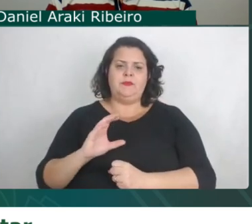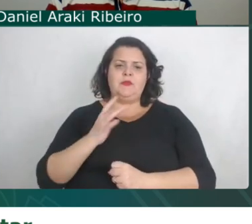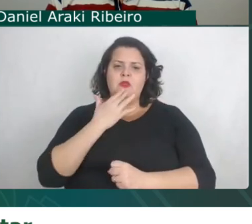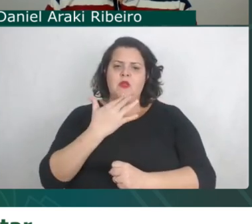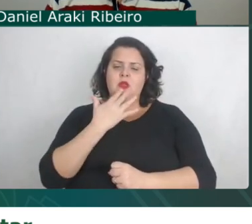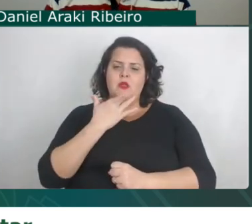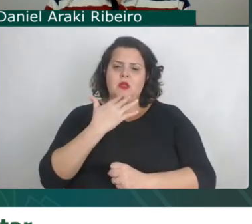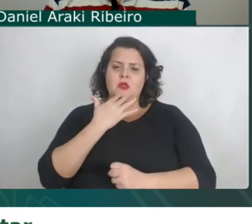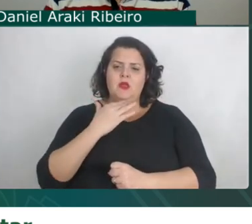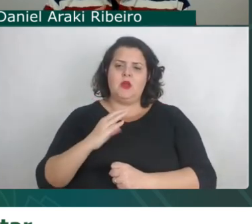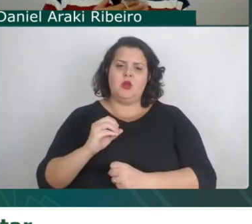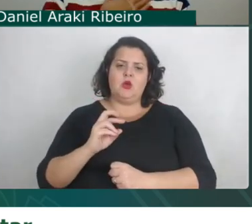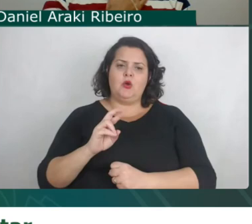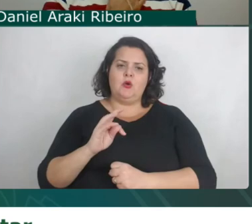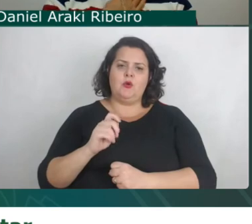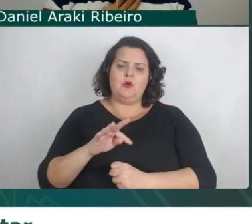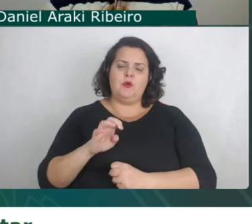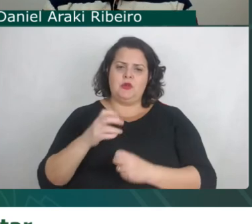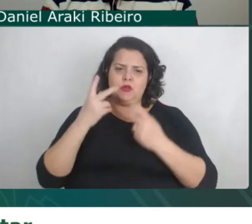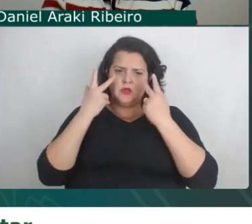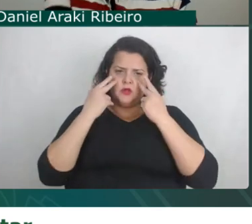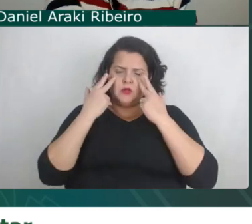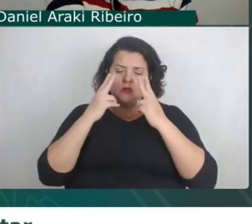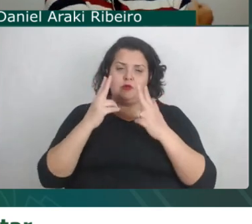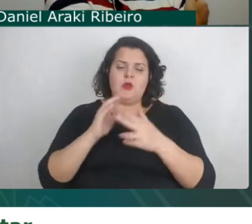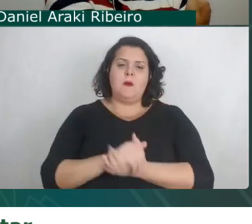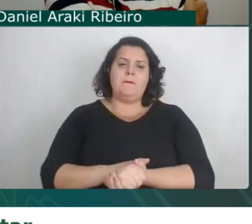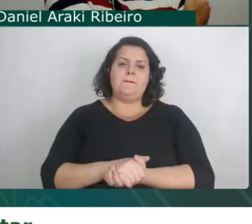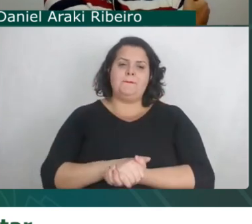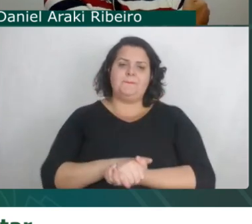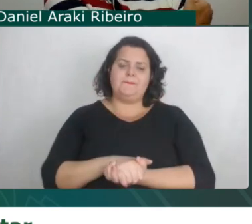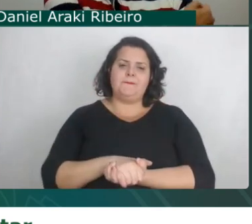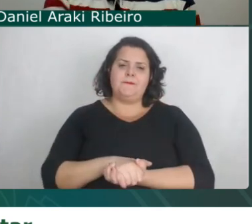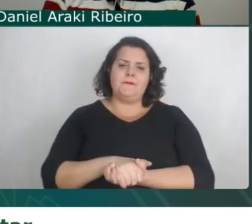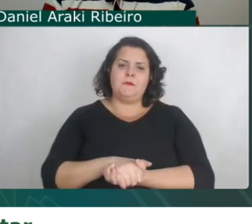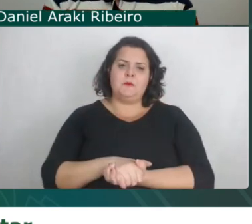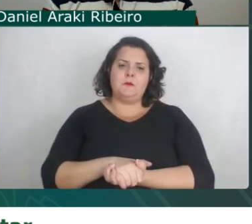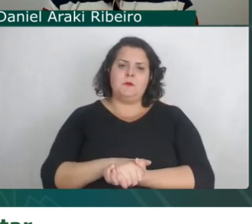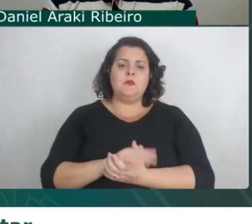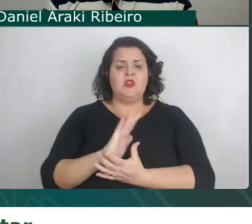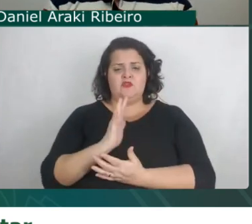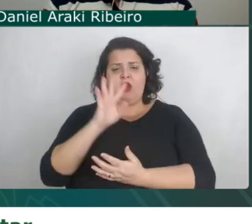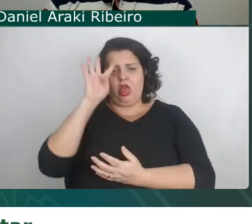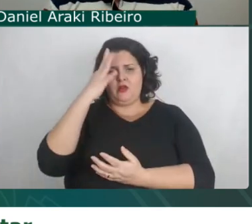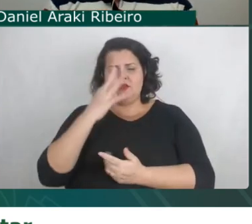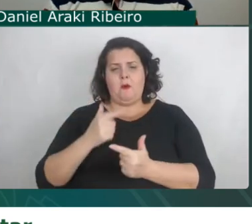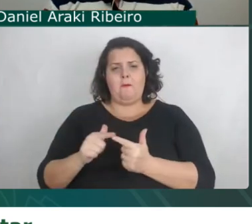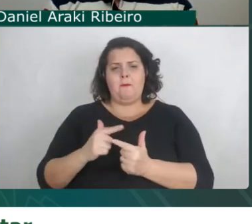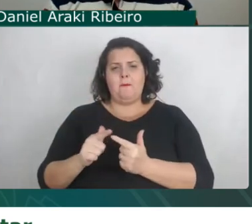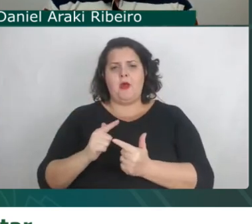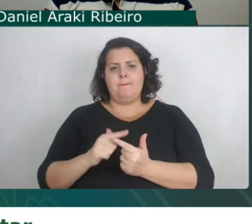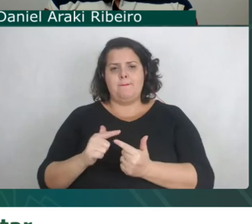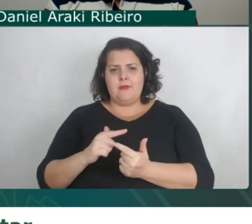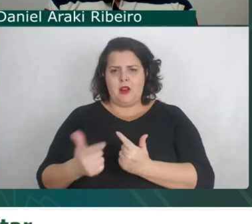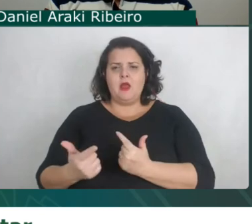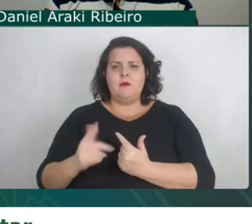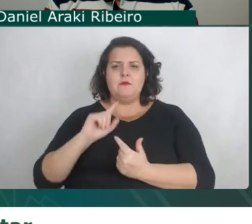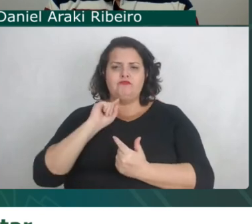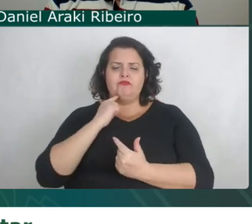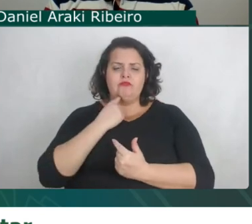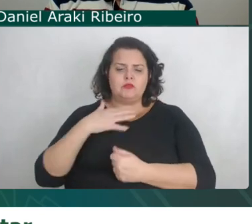ser os corantes sintéticos, se eles, de fato, já resolvem parte desse problema, né? Então, ou